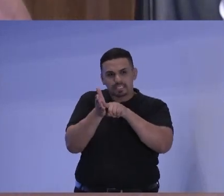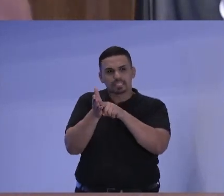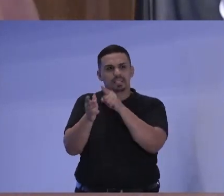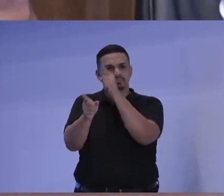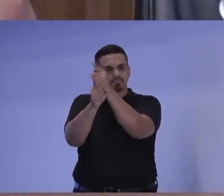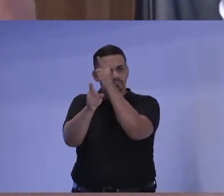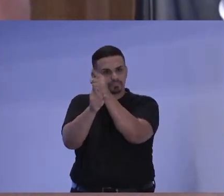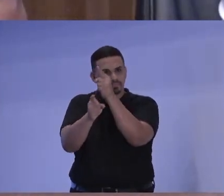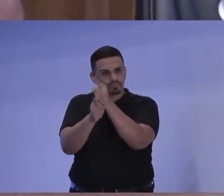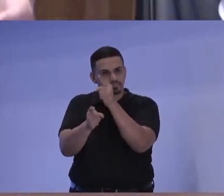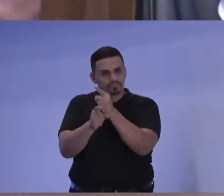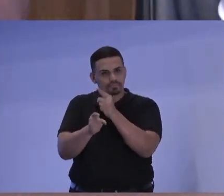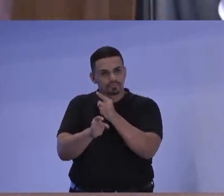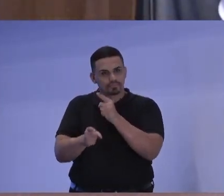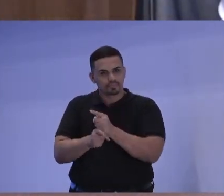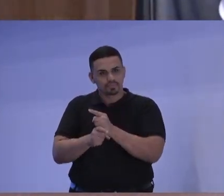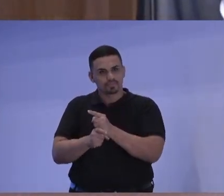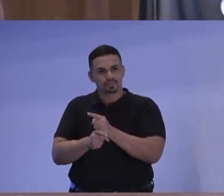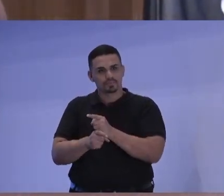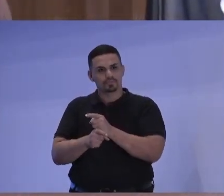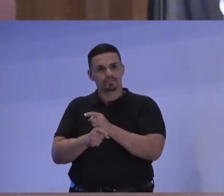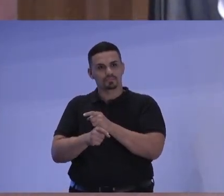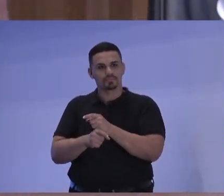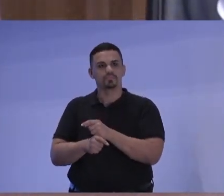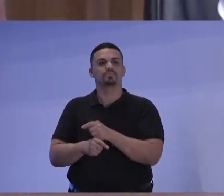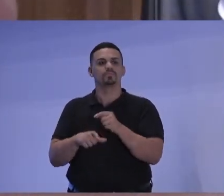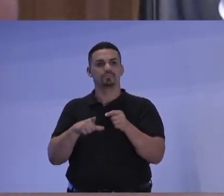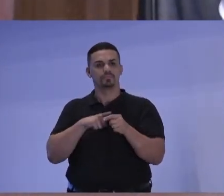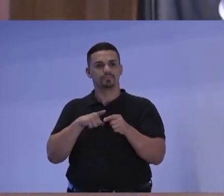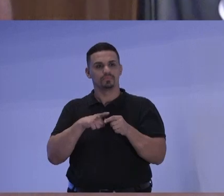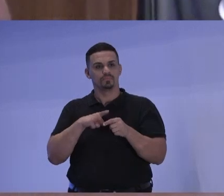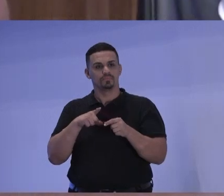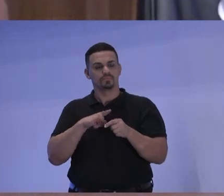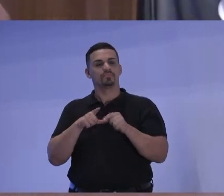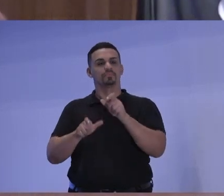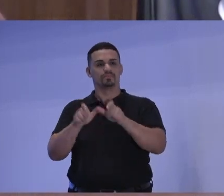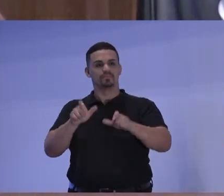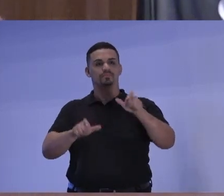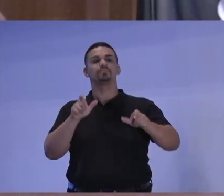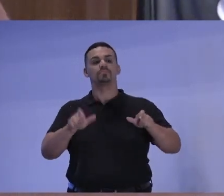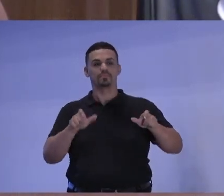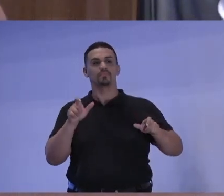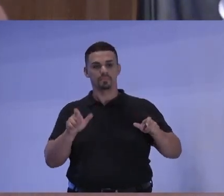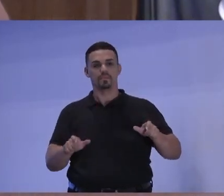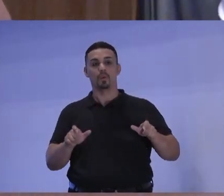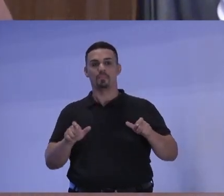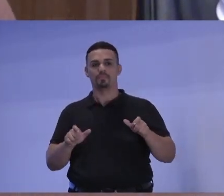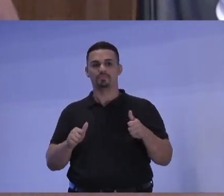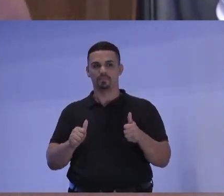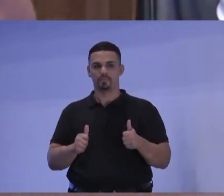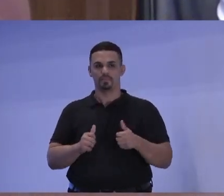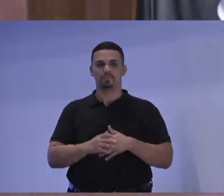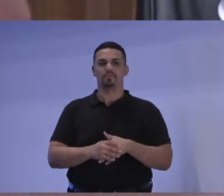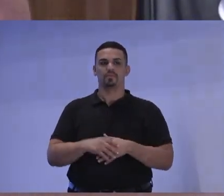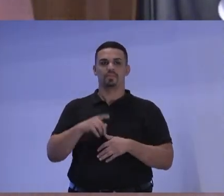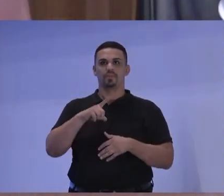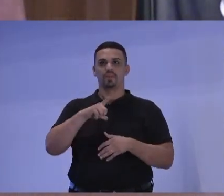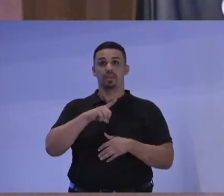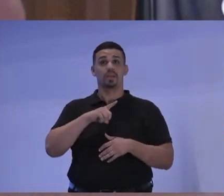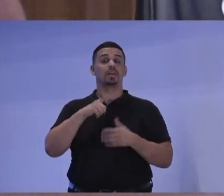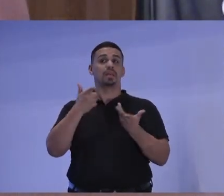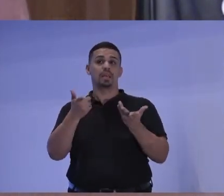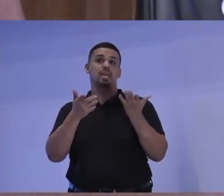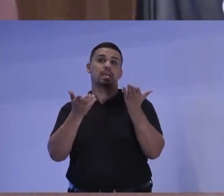e várias portas fechadas, mas tive a porta aberta, que foi o ambulatório de psoríase do HUB, que me deu a possibilidade de